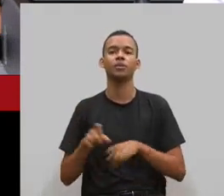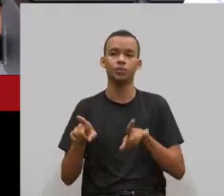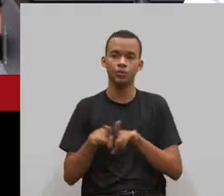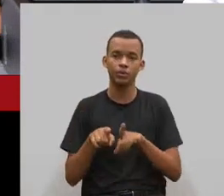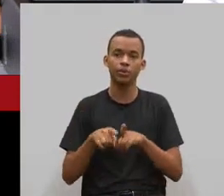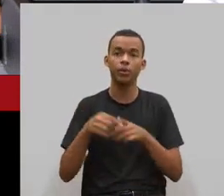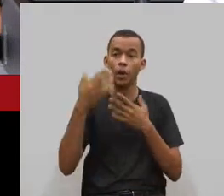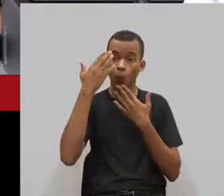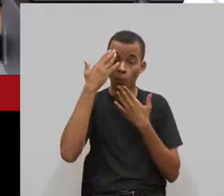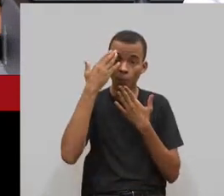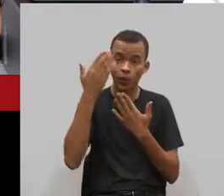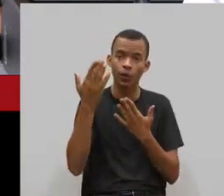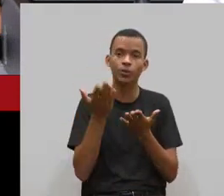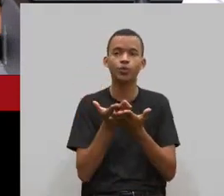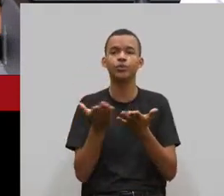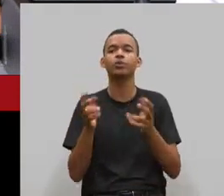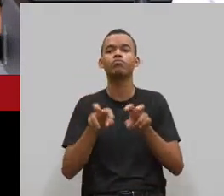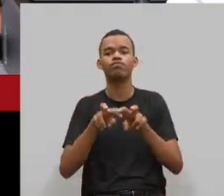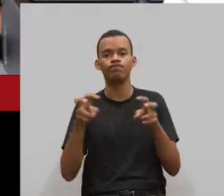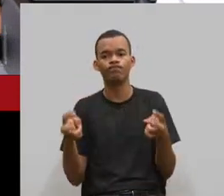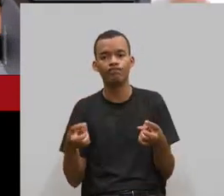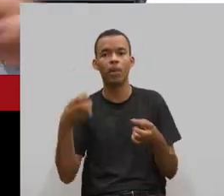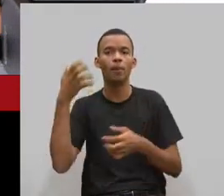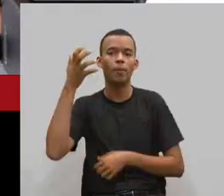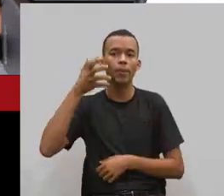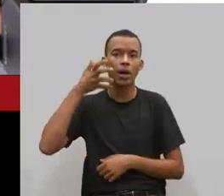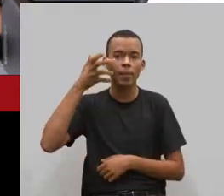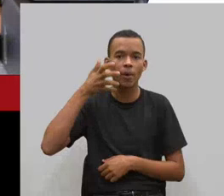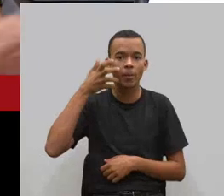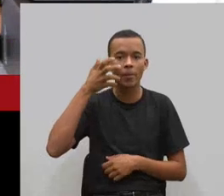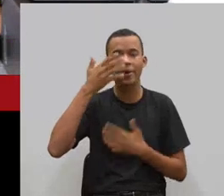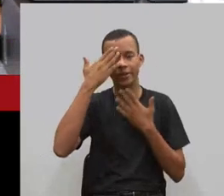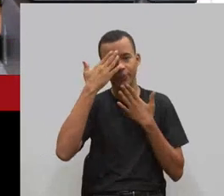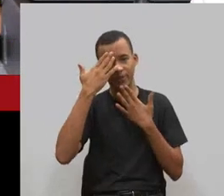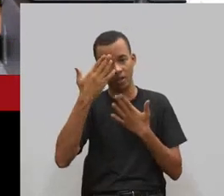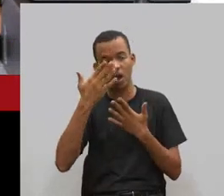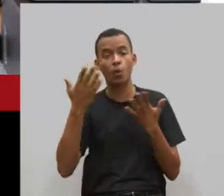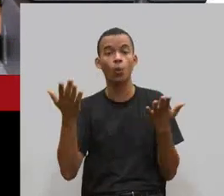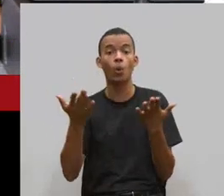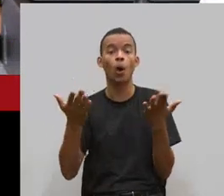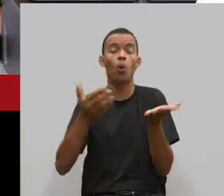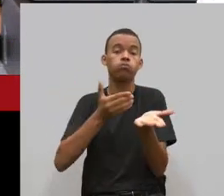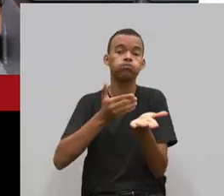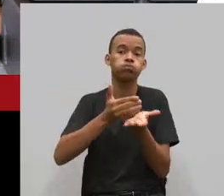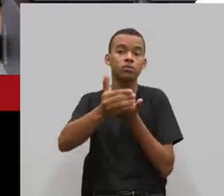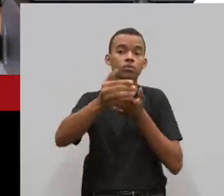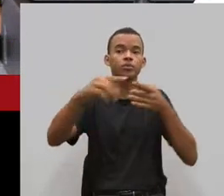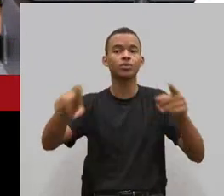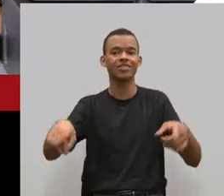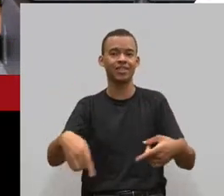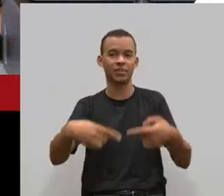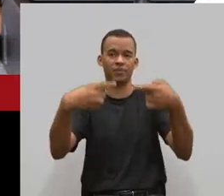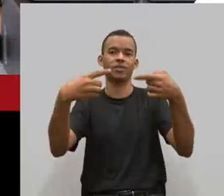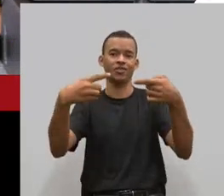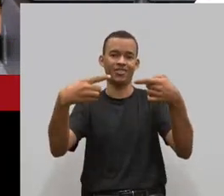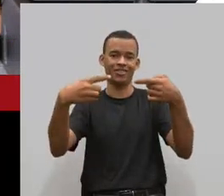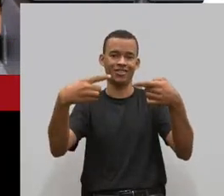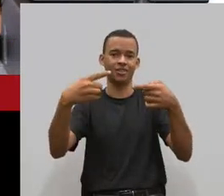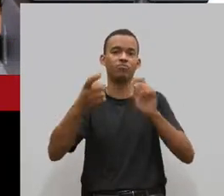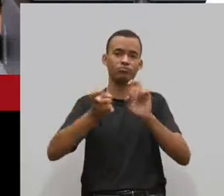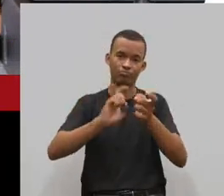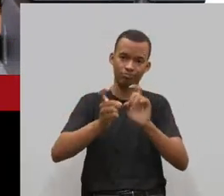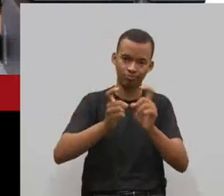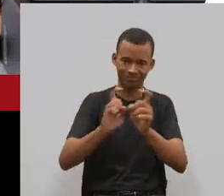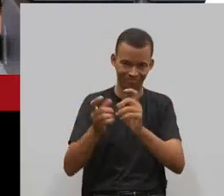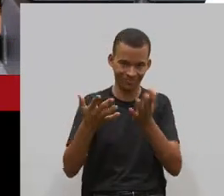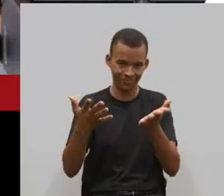prestadas e dar início aos debates todas as manifestações deverão ser feitos utilizando